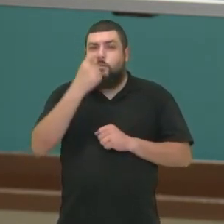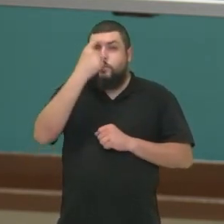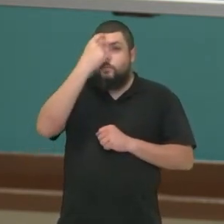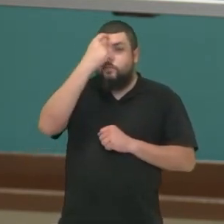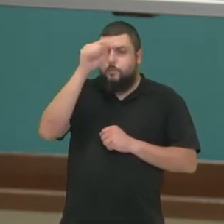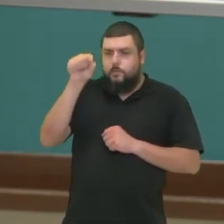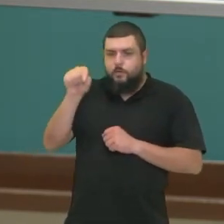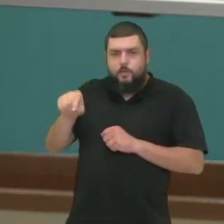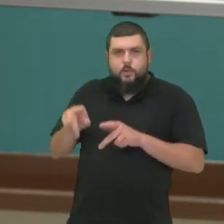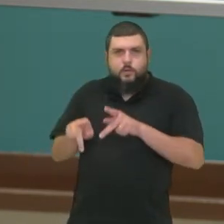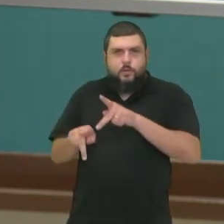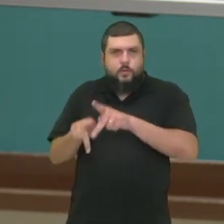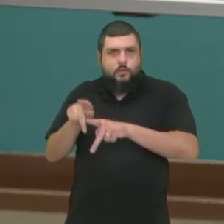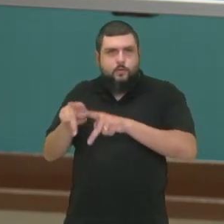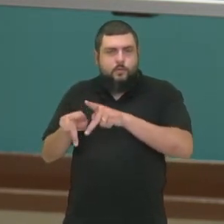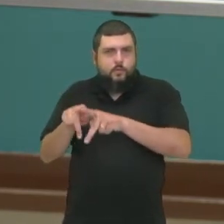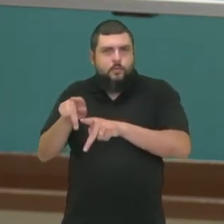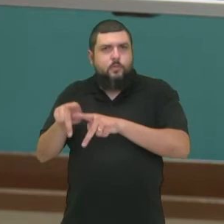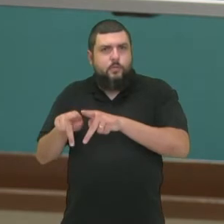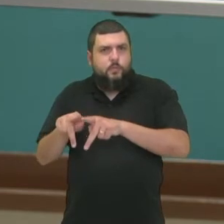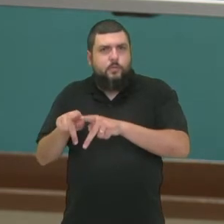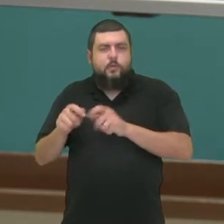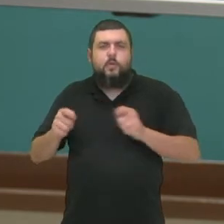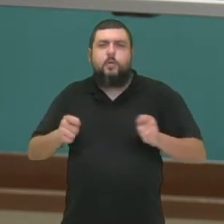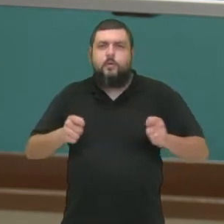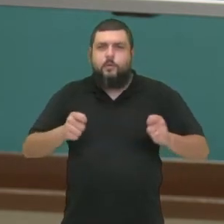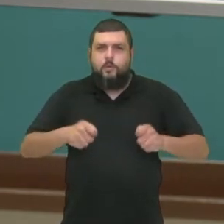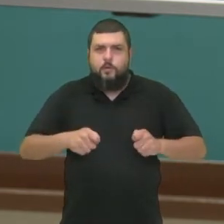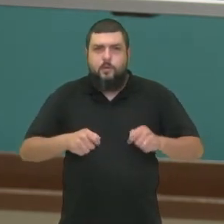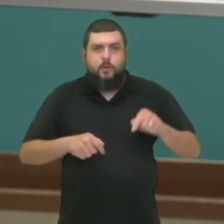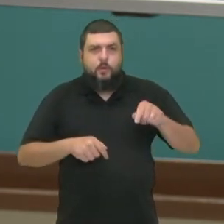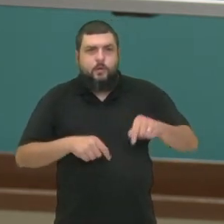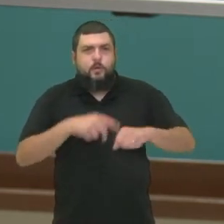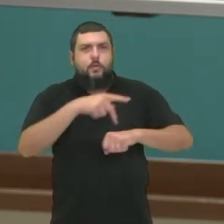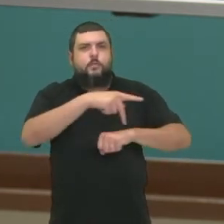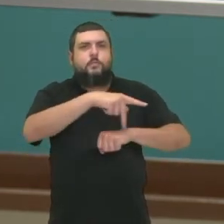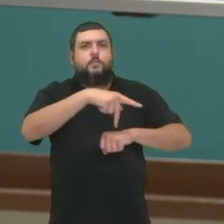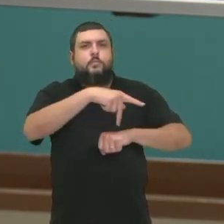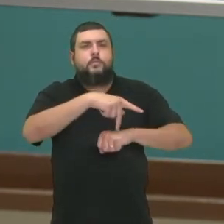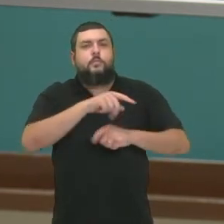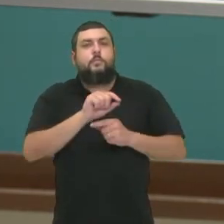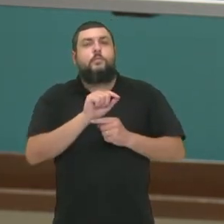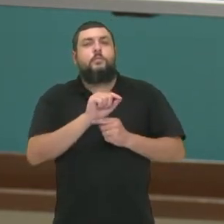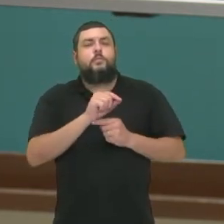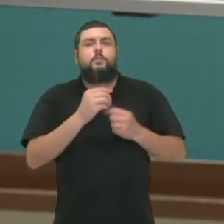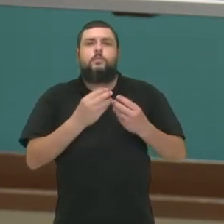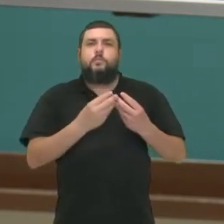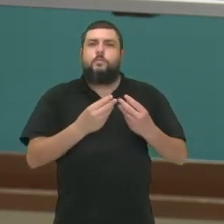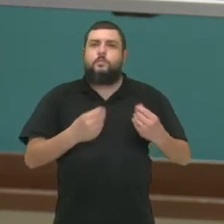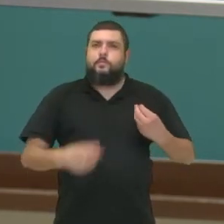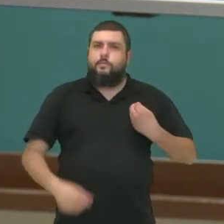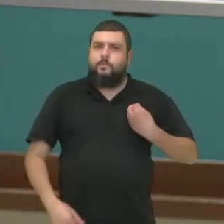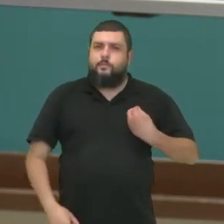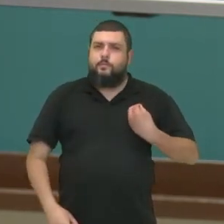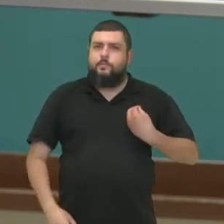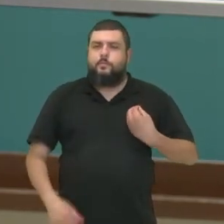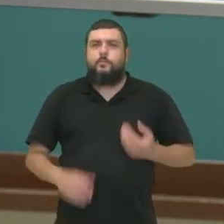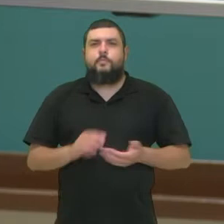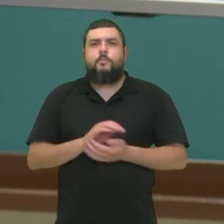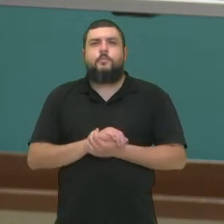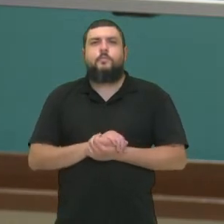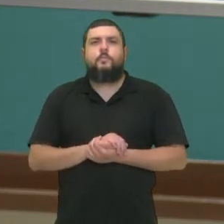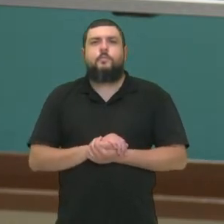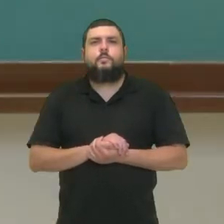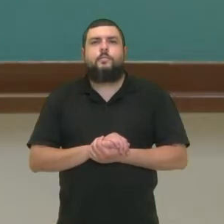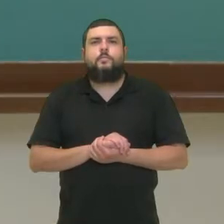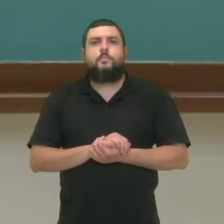em situações de isolamento, se entende que foi um país, né, que teve uma boa qualidade de vida. Vamos